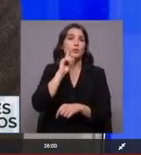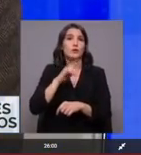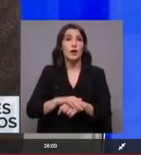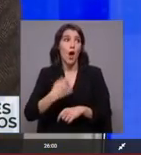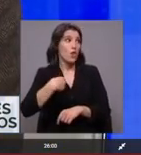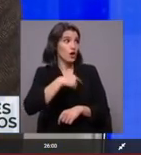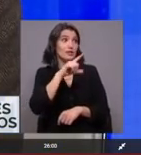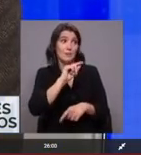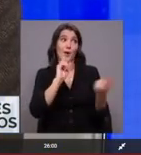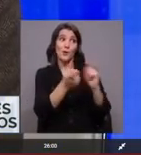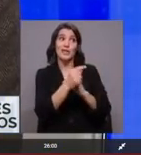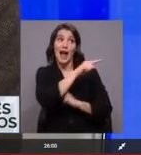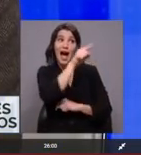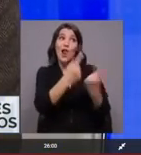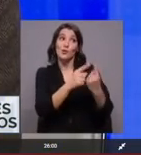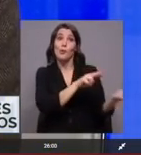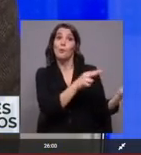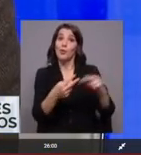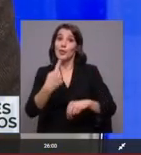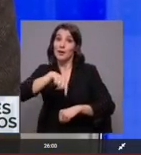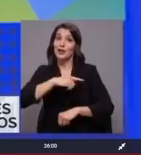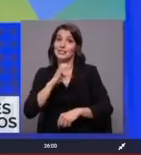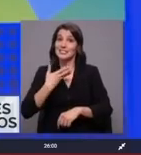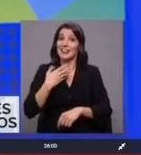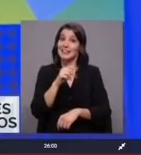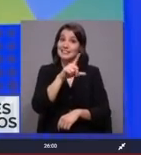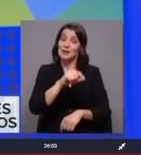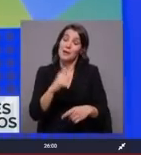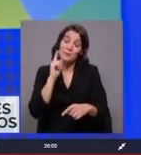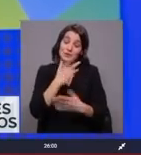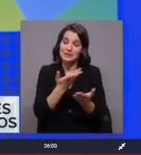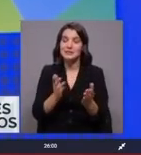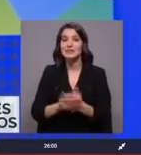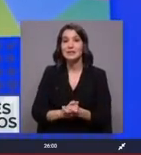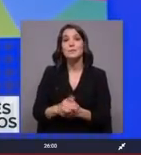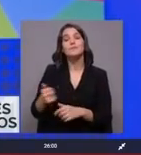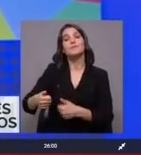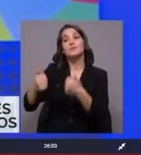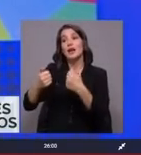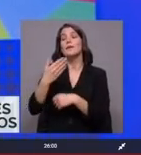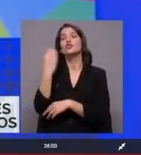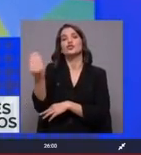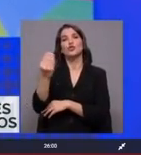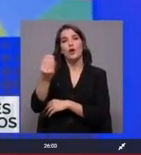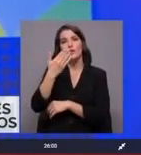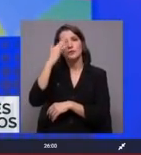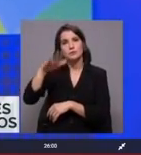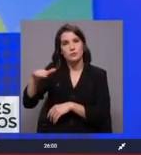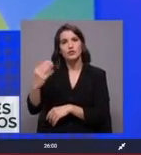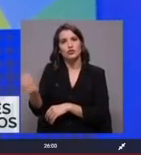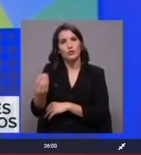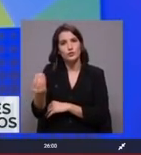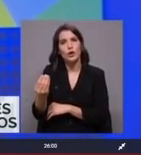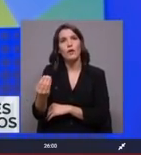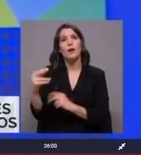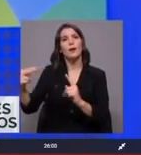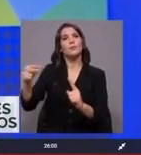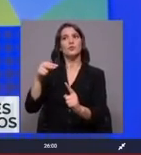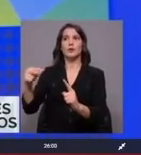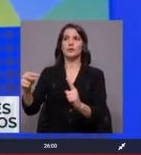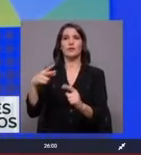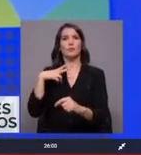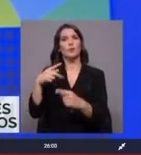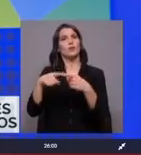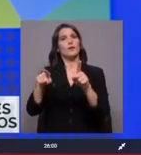preste muita atenção espiritual dessa vida né livrar e o especialmente os mais jovens são os mais jovens uma uma visão de um